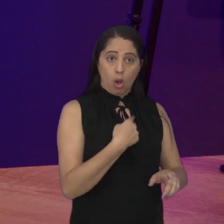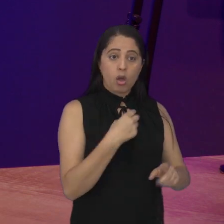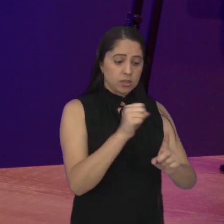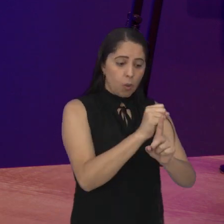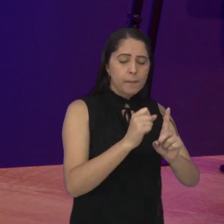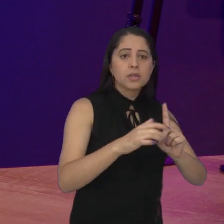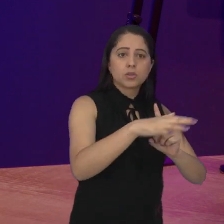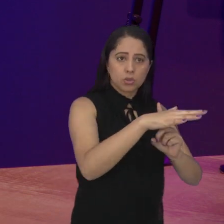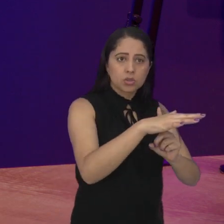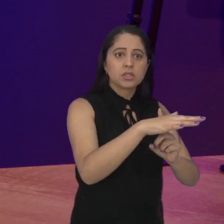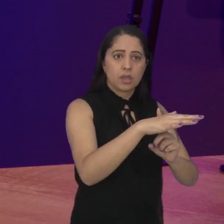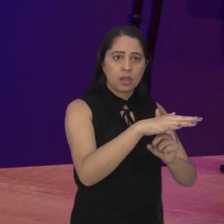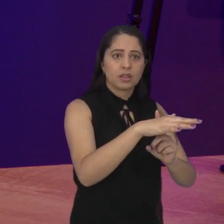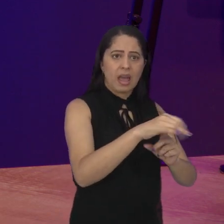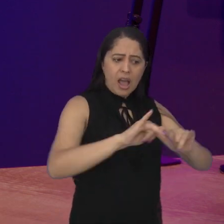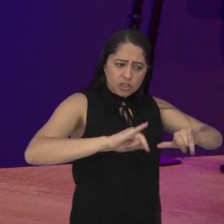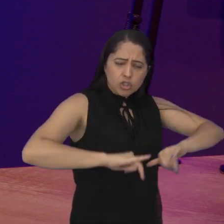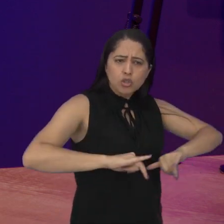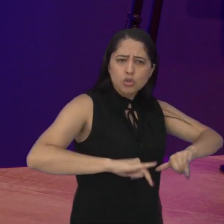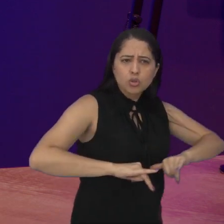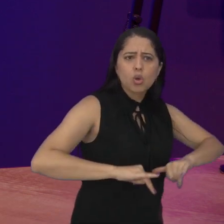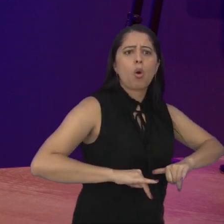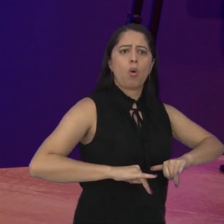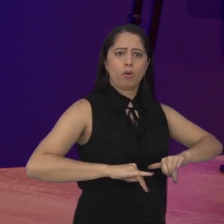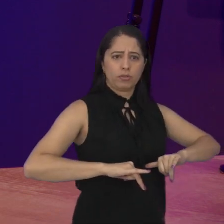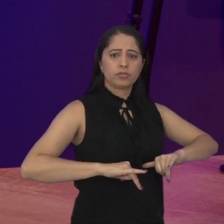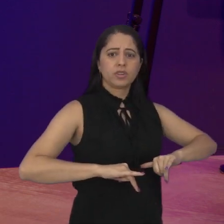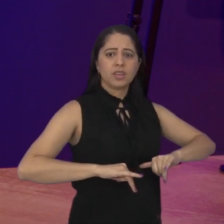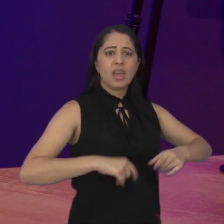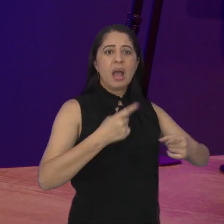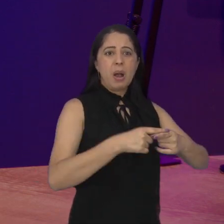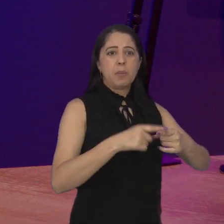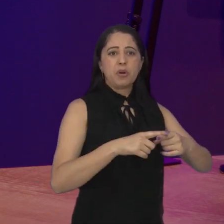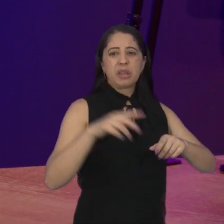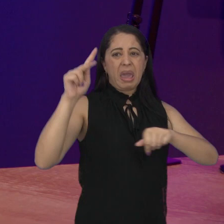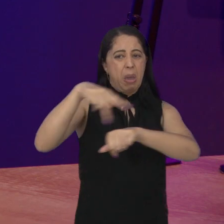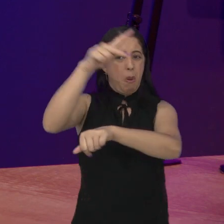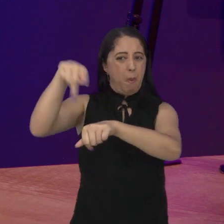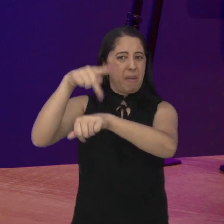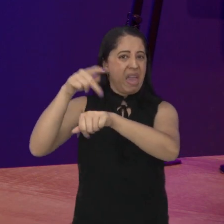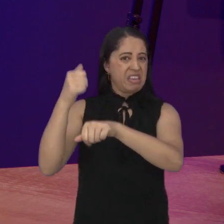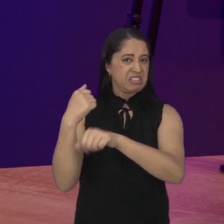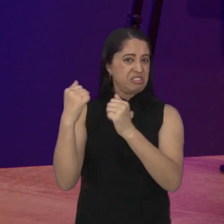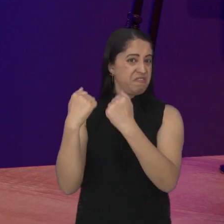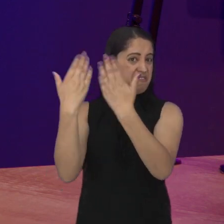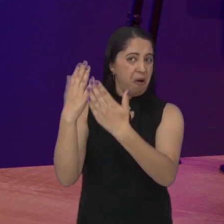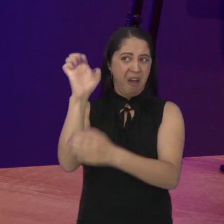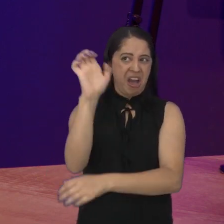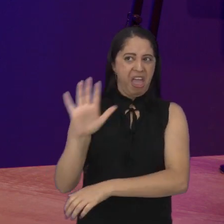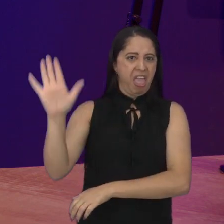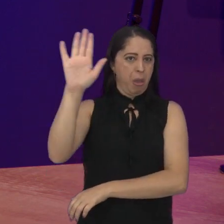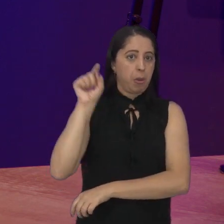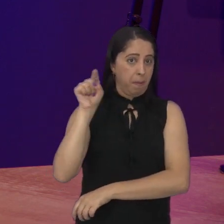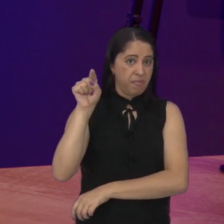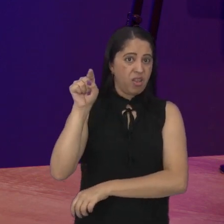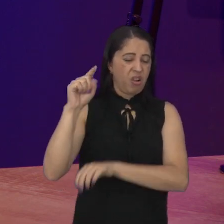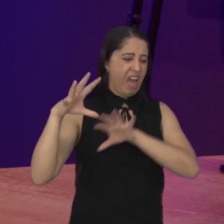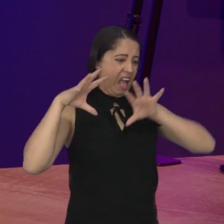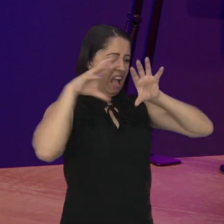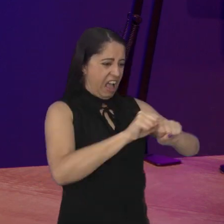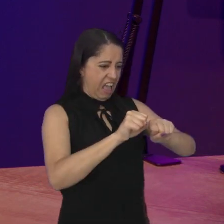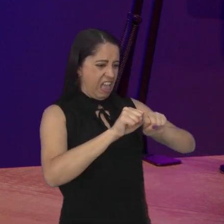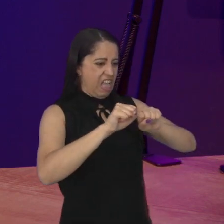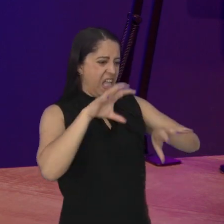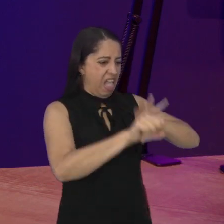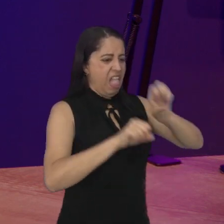gente é uma sociedade que cresceu e se desenvolveu em cima de muito abuso e exploração. Então, a gente tem